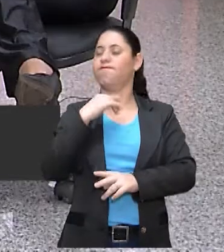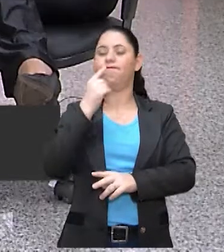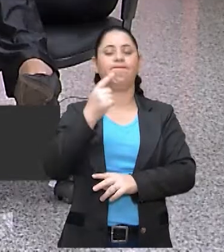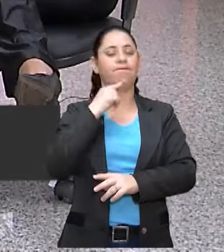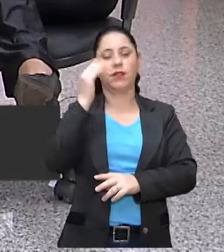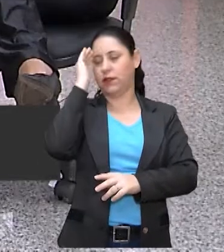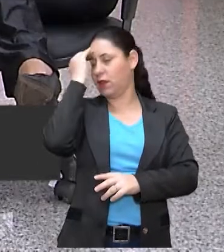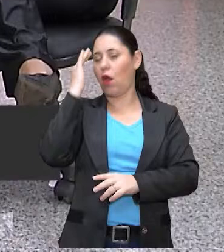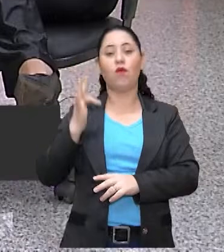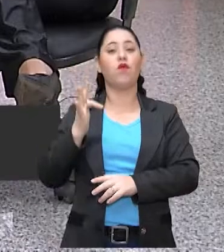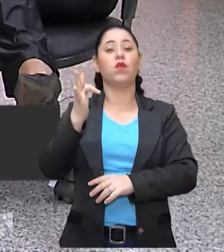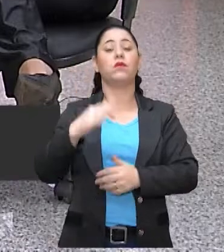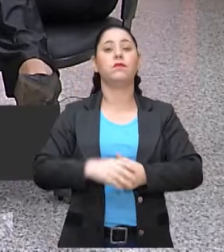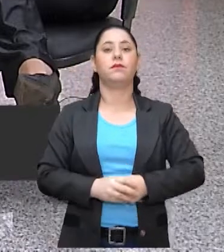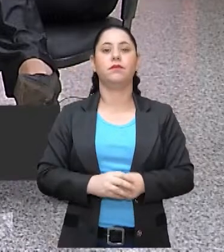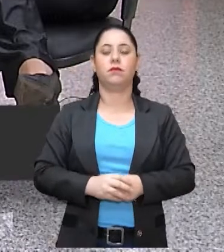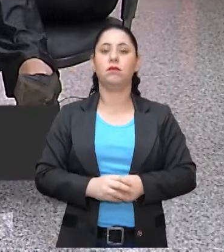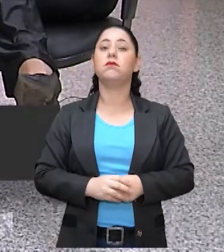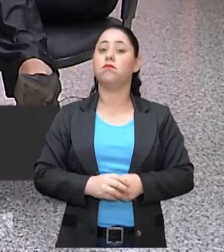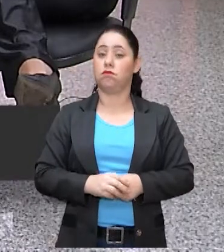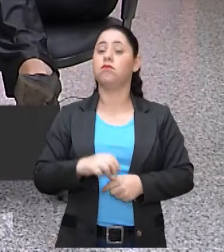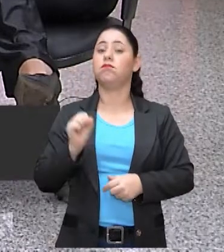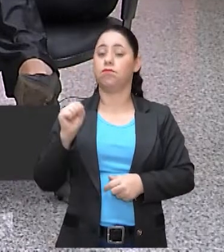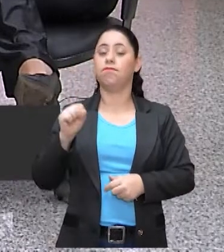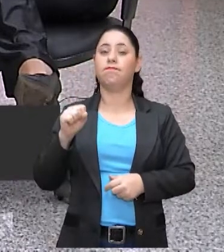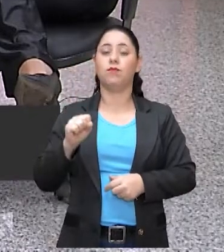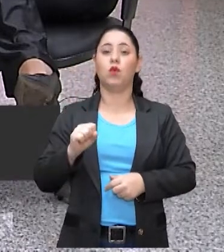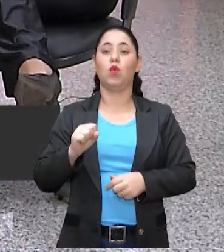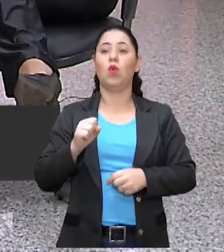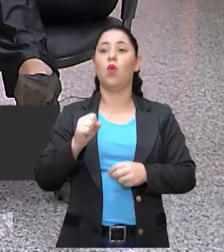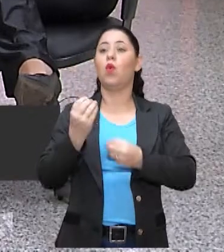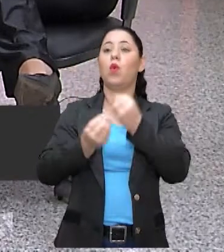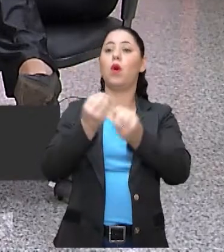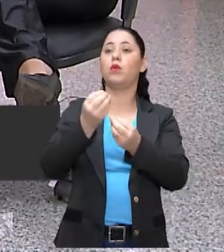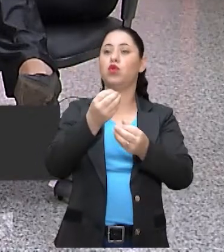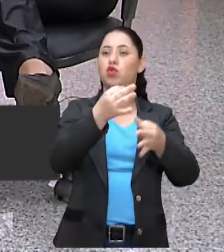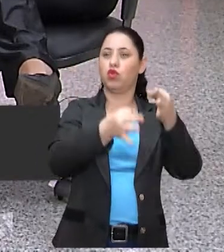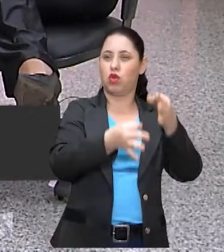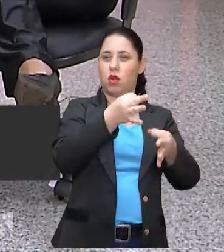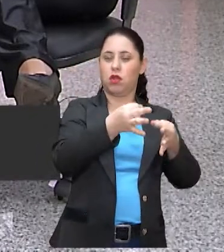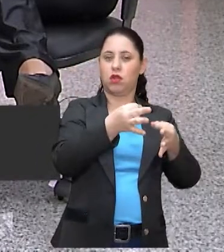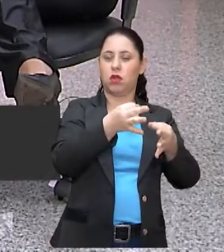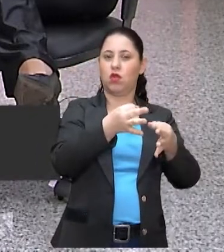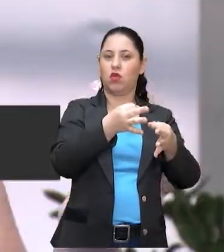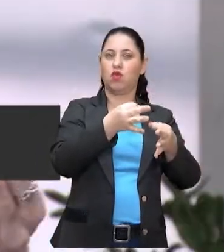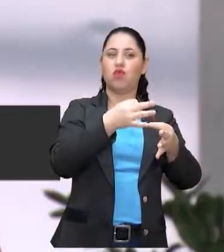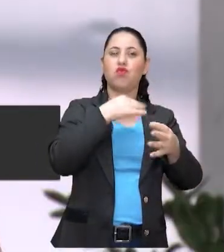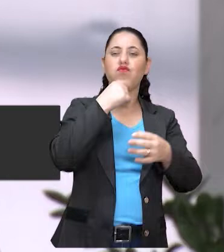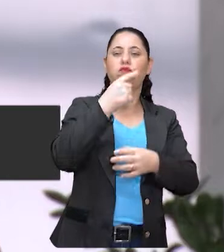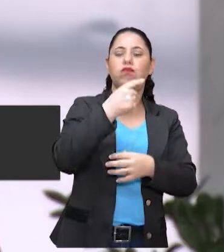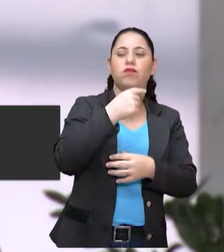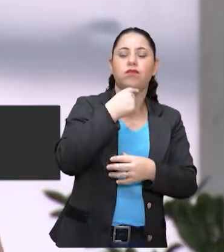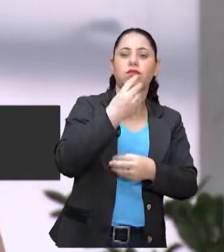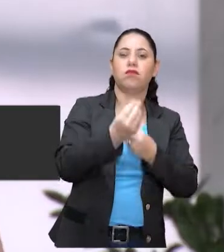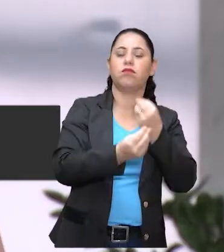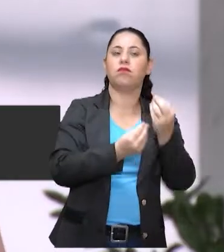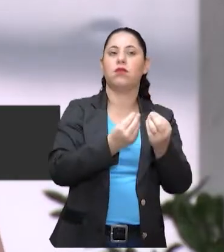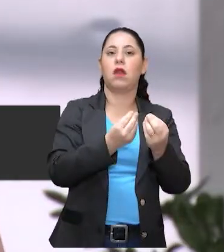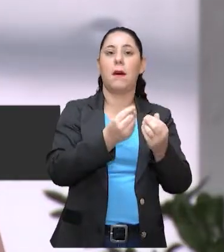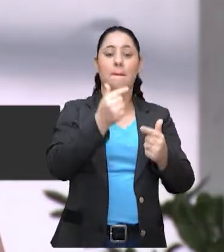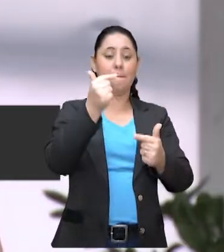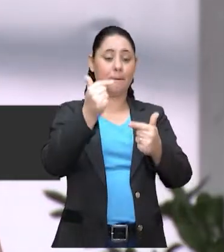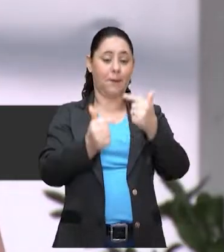virá. Exatamente. Quando você tinha comentado justamente da insegurança jurídica, chegamos nisso. Eu não tenho uma